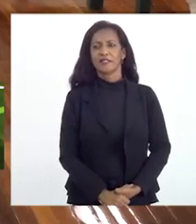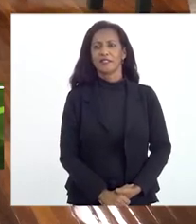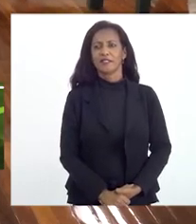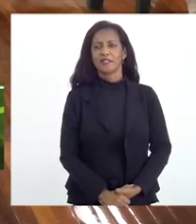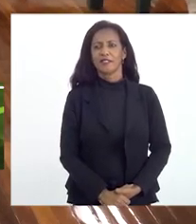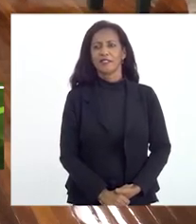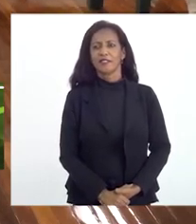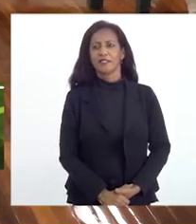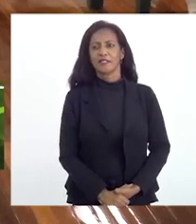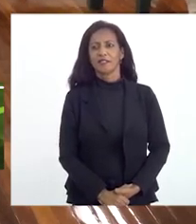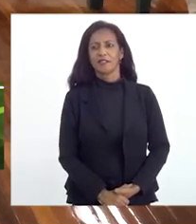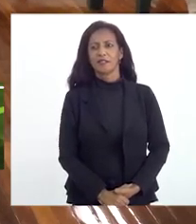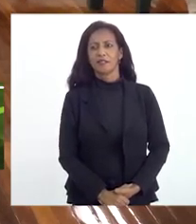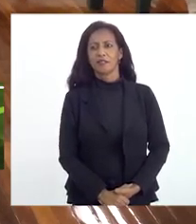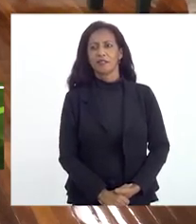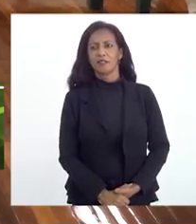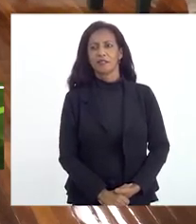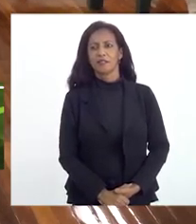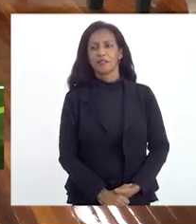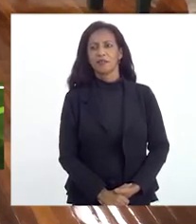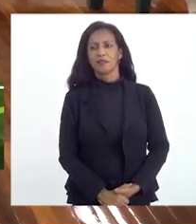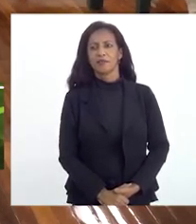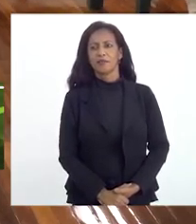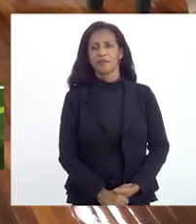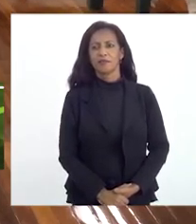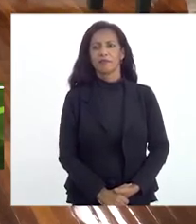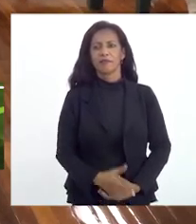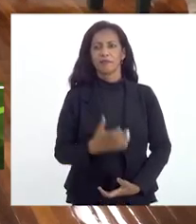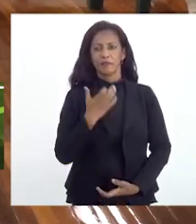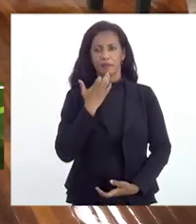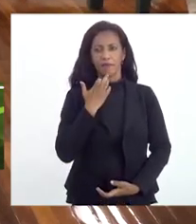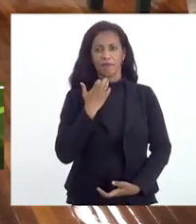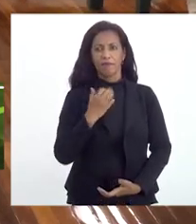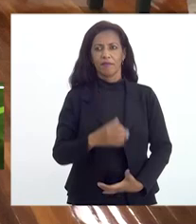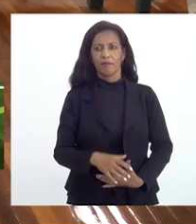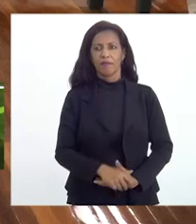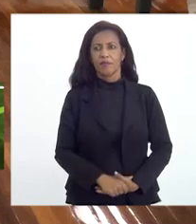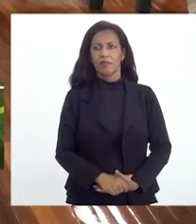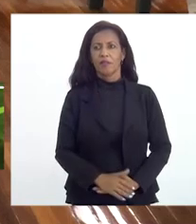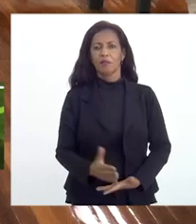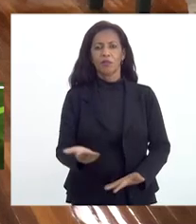Não, não. Está começando aí, claro. Começar pelo início.